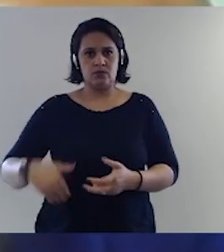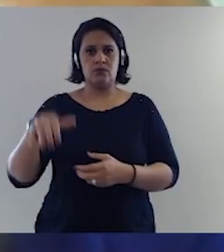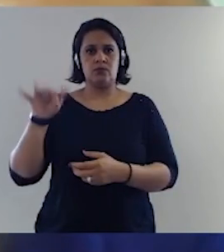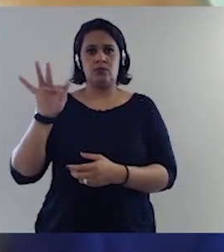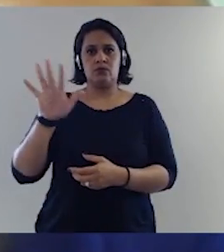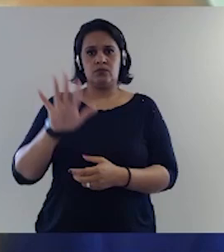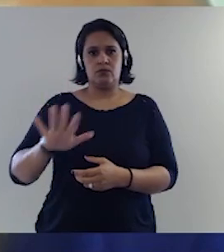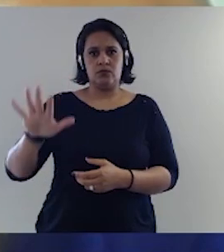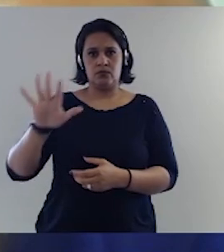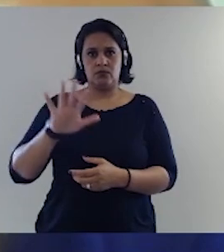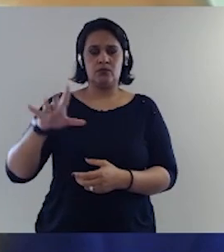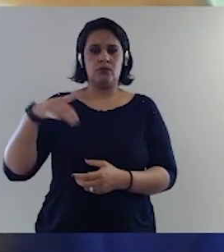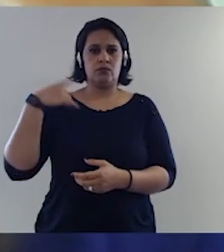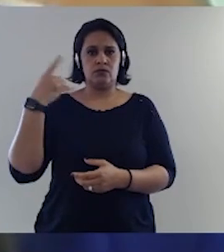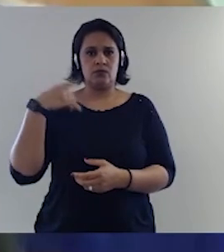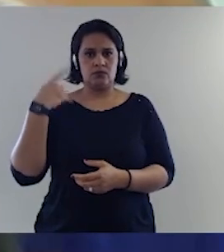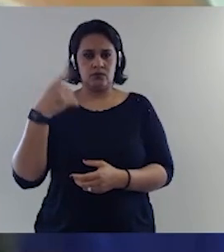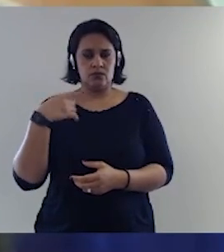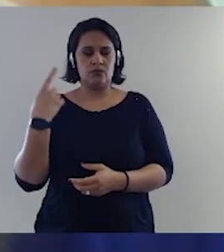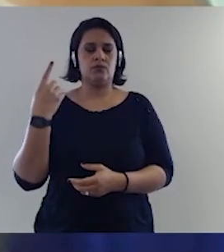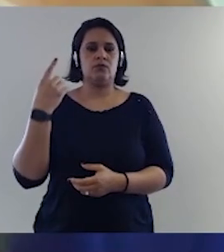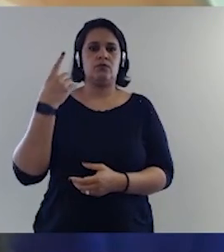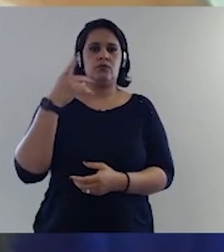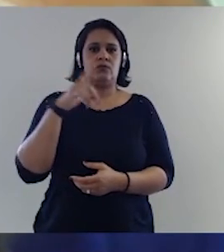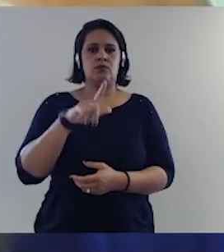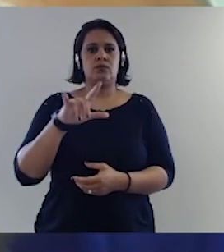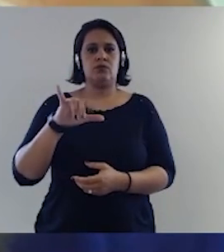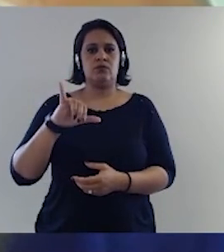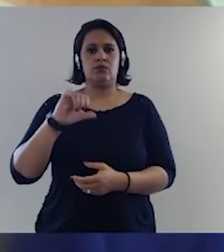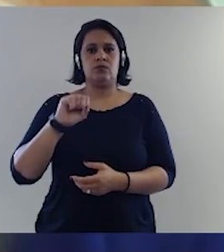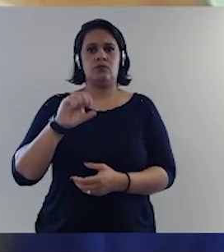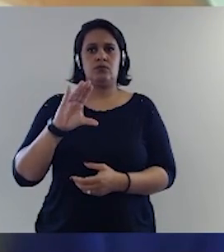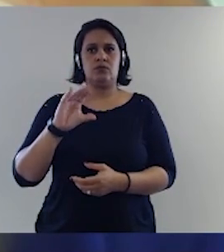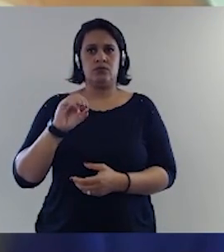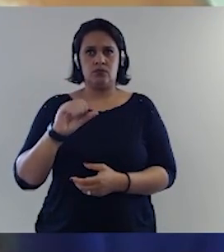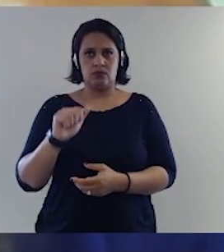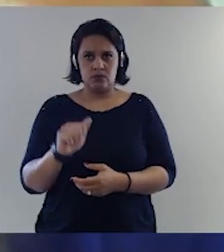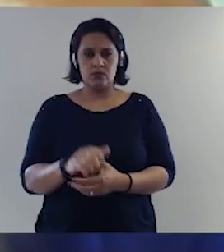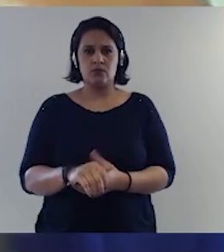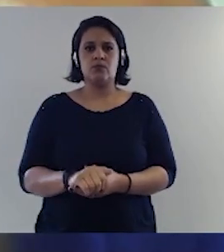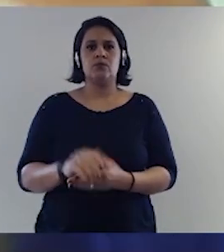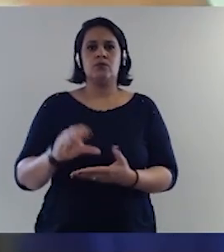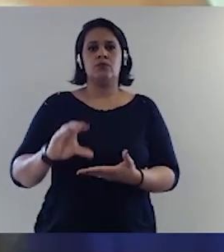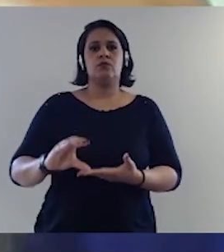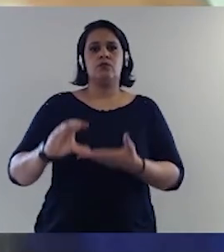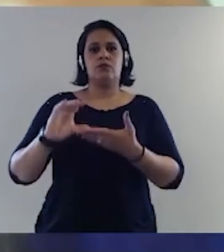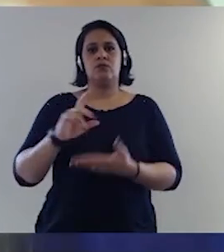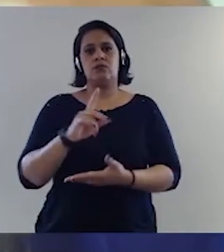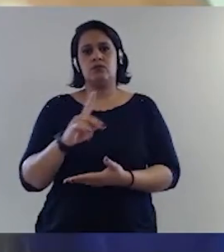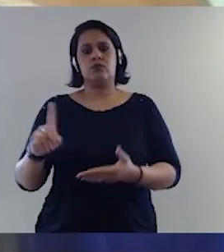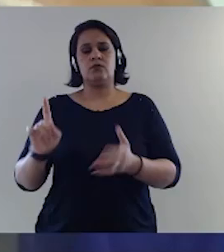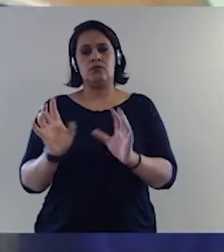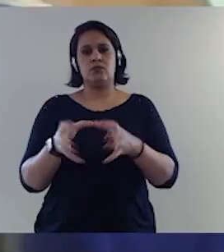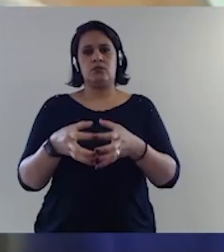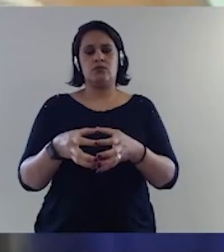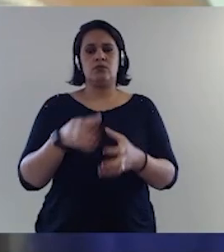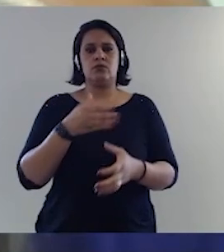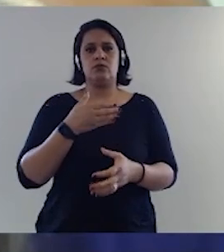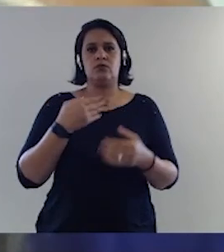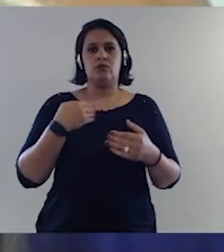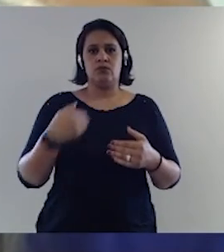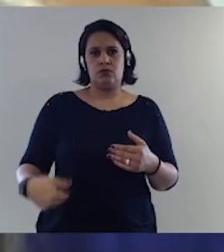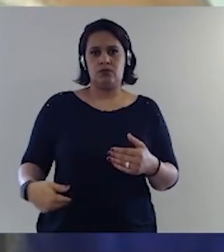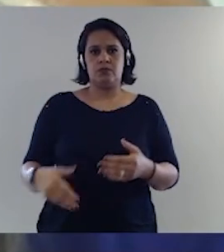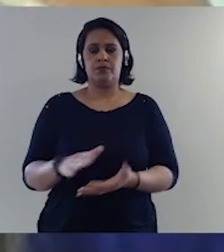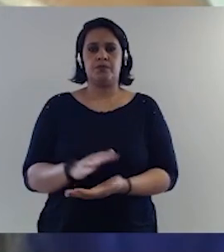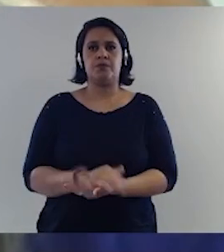Faculdade de Direito de Lisboa, consultor da presidência do Conselho de Ministros. Passamos